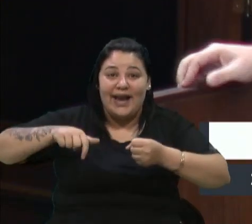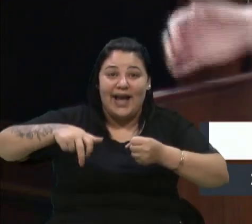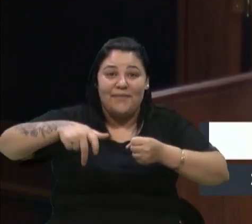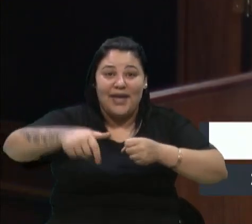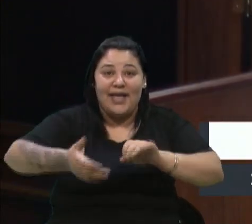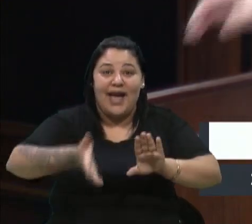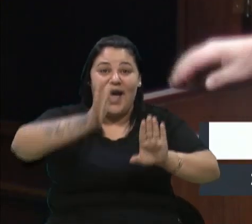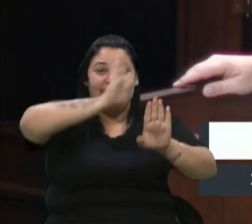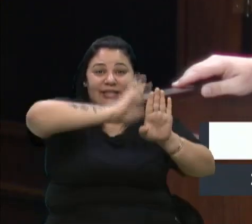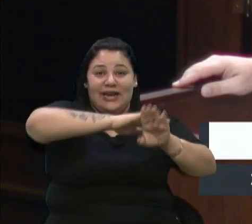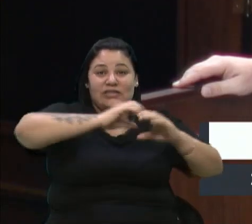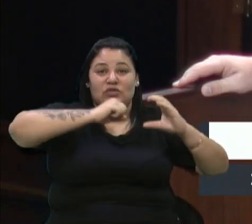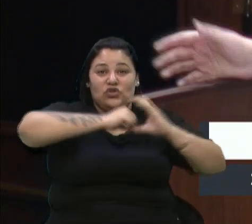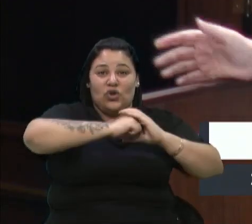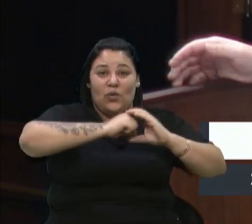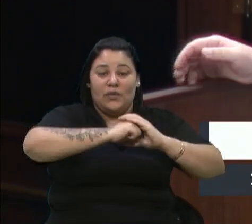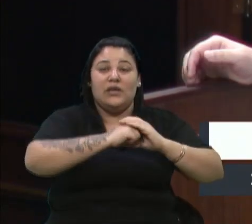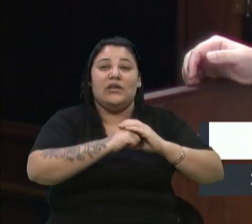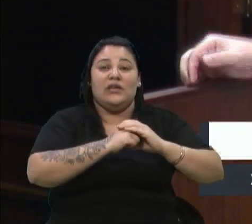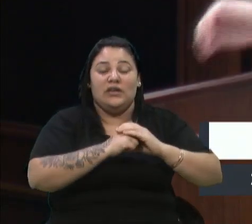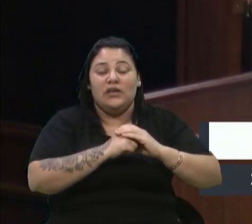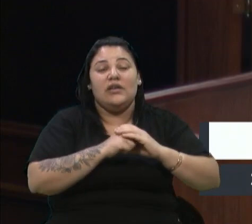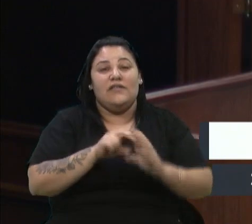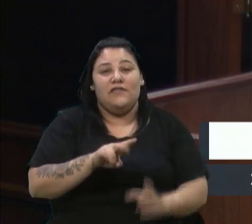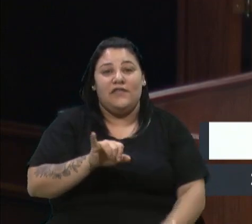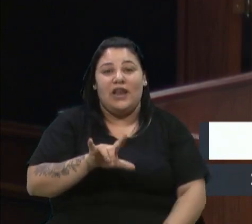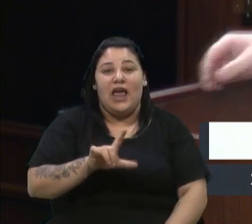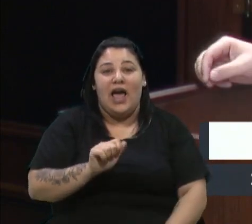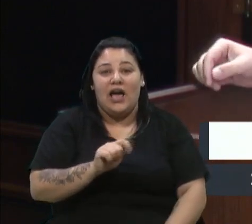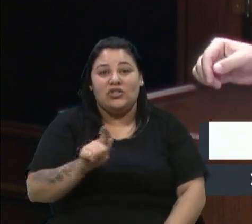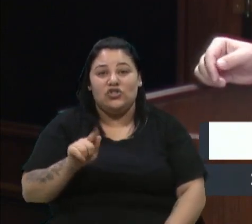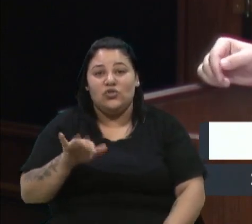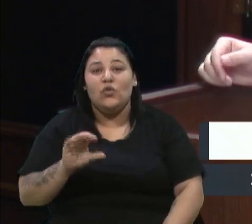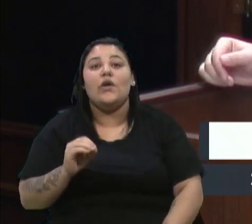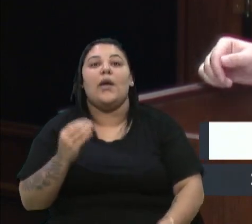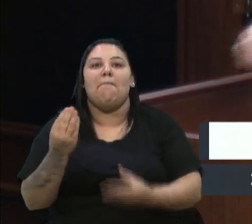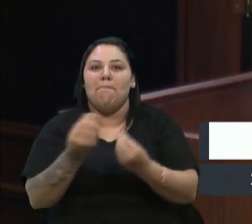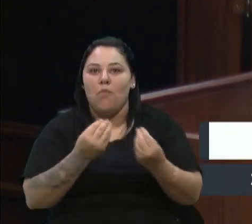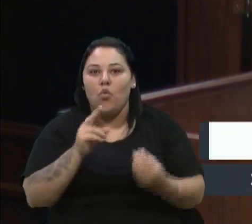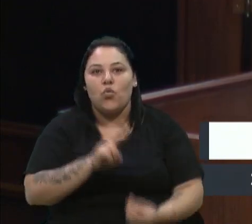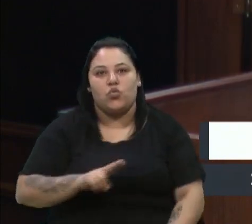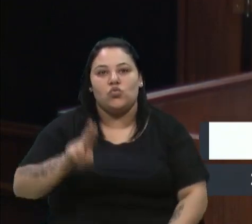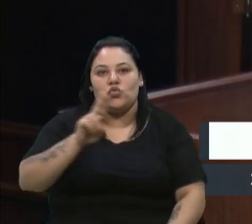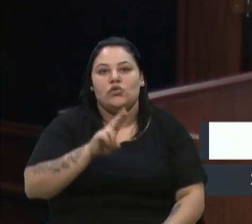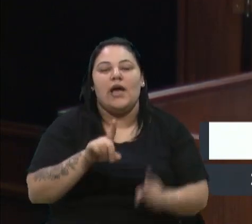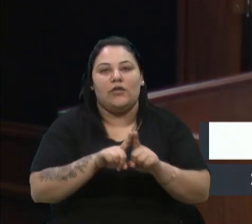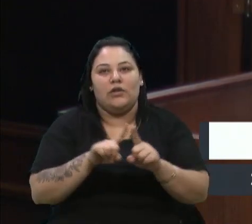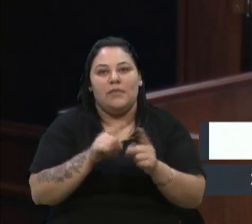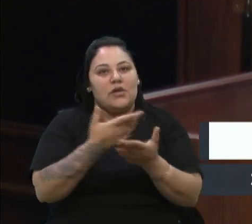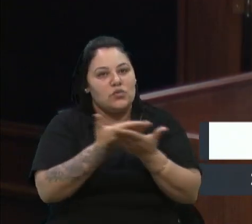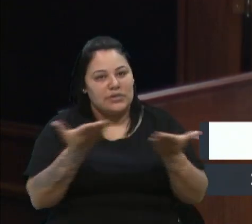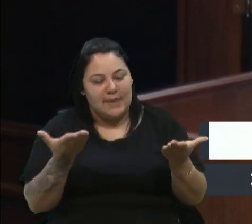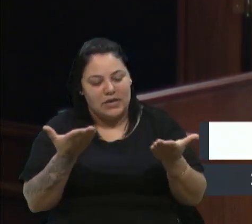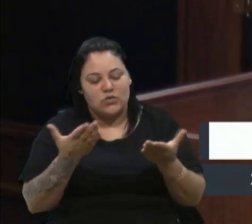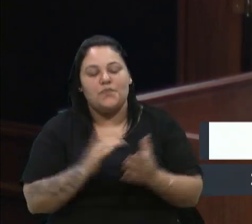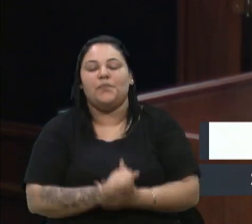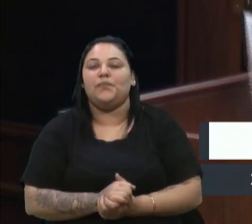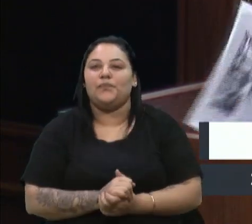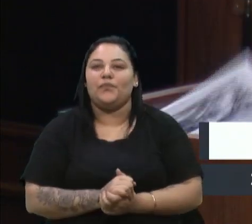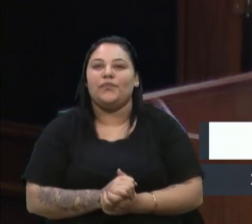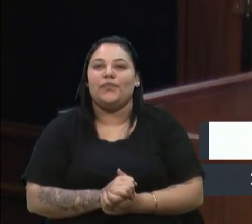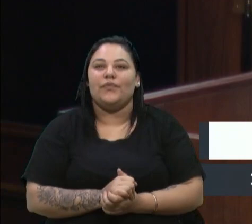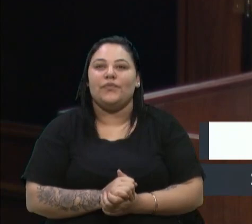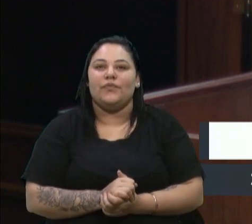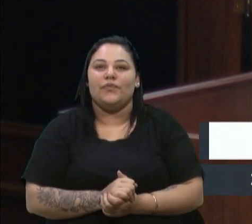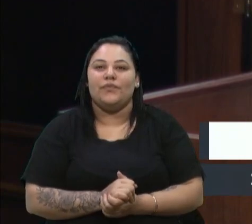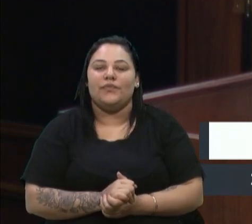shopping Világio, que era Iguatemi à época, e que é muito utilizado também naquele espaço. Então, faço questão de